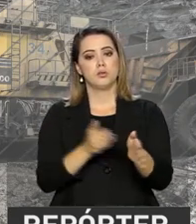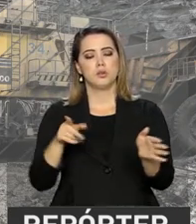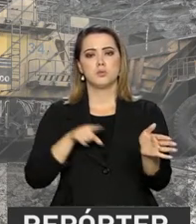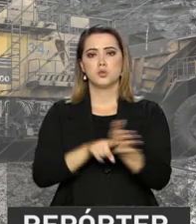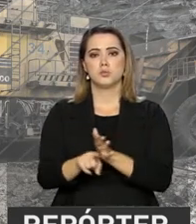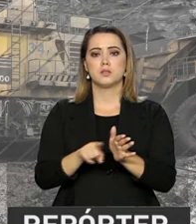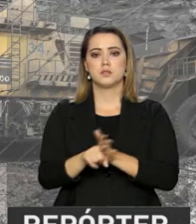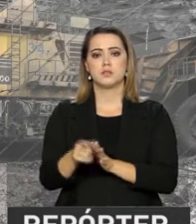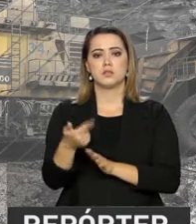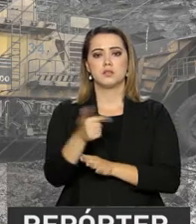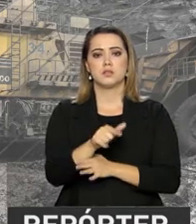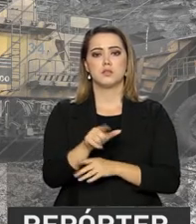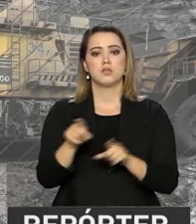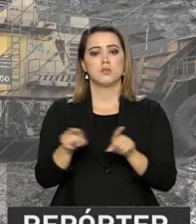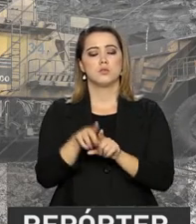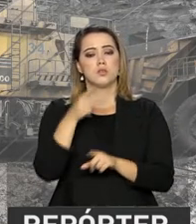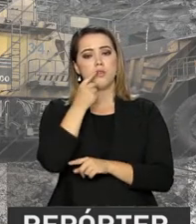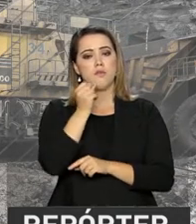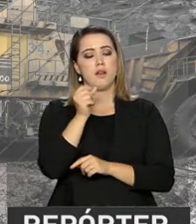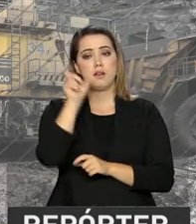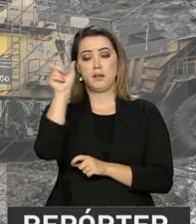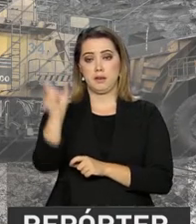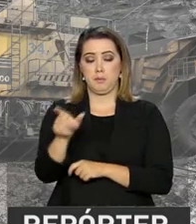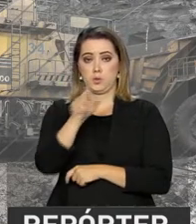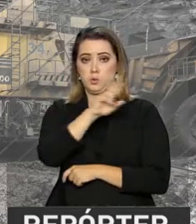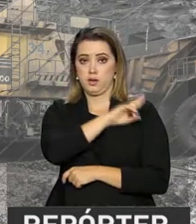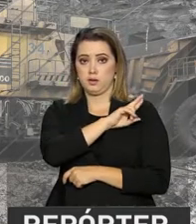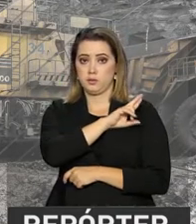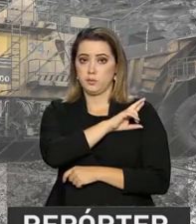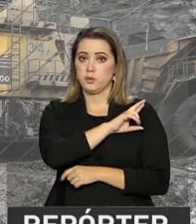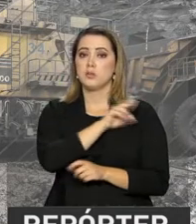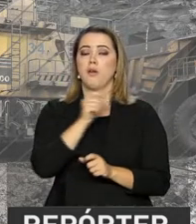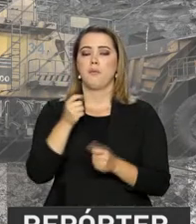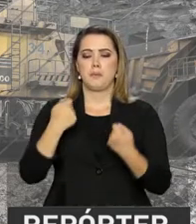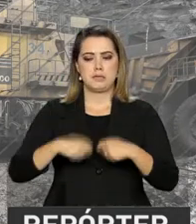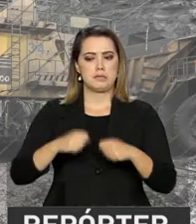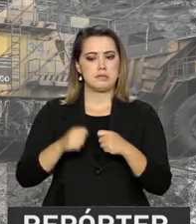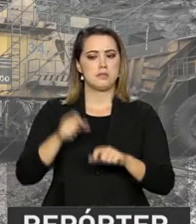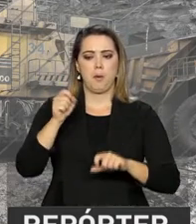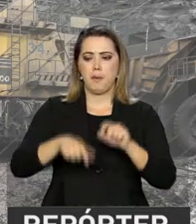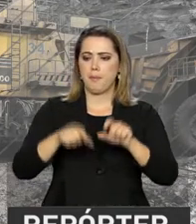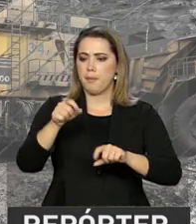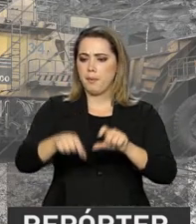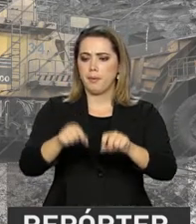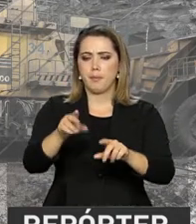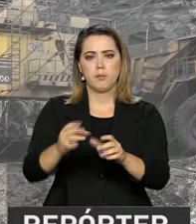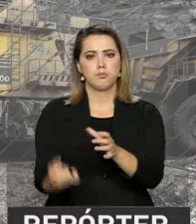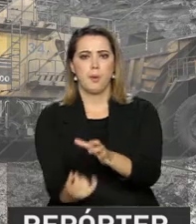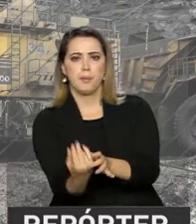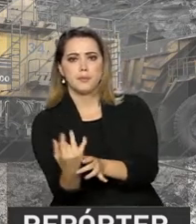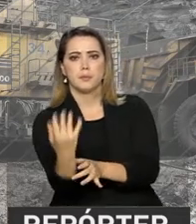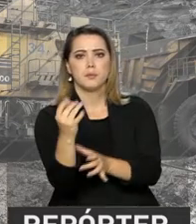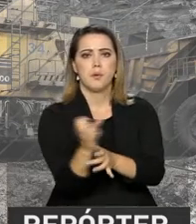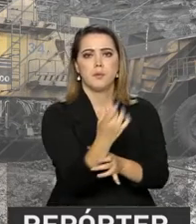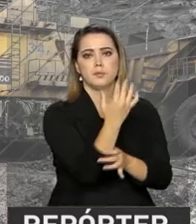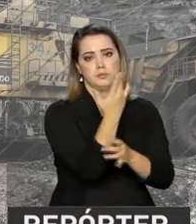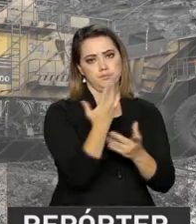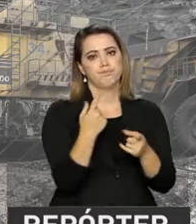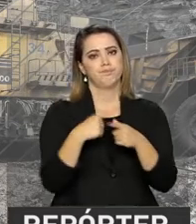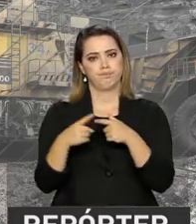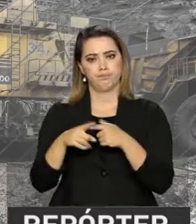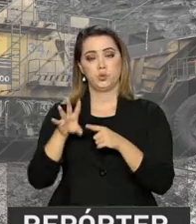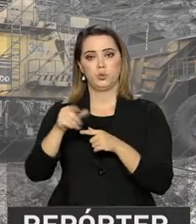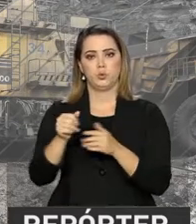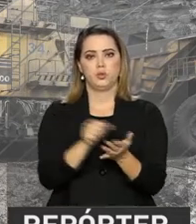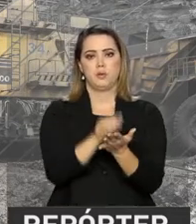pesquisas e outro que diz que o minerador é o responsável por recuperar as áreas ambientalmente degradadas também foi ampliada a multa